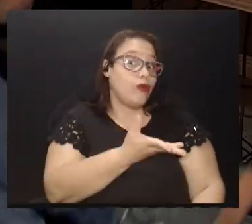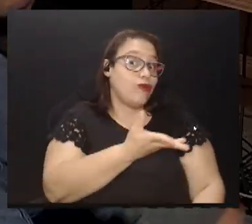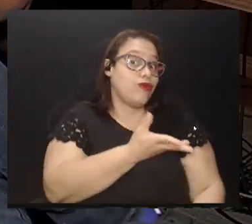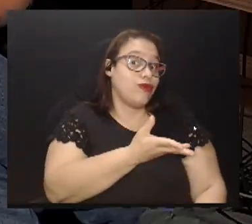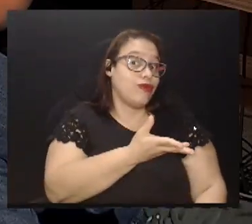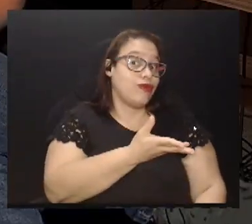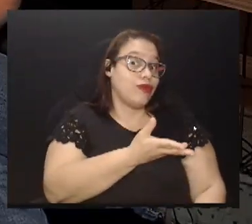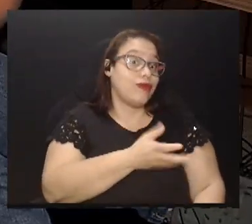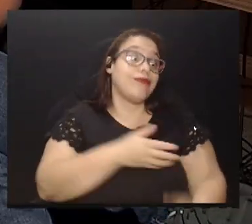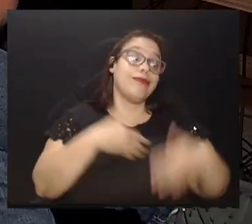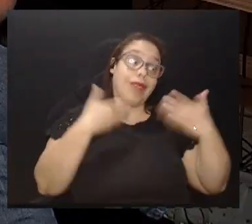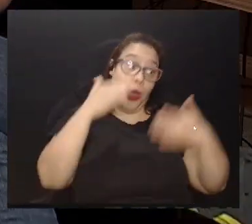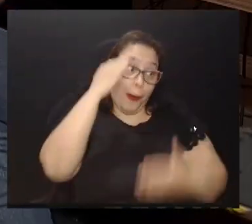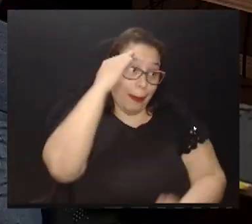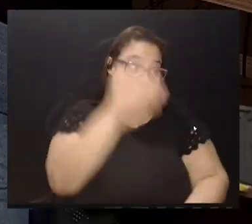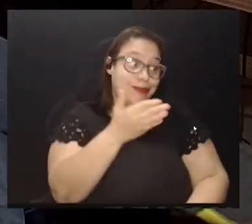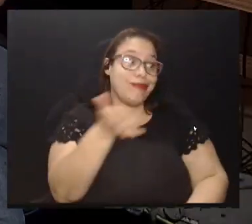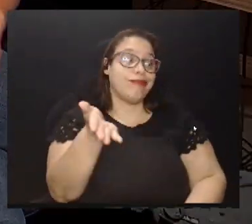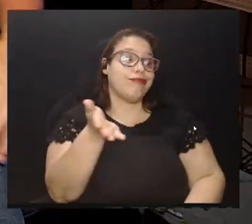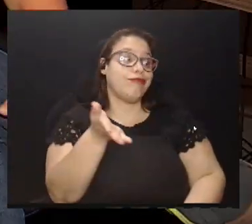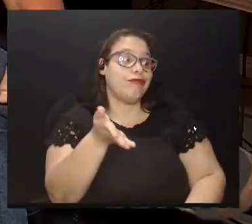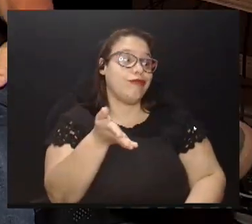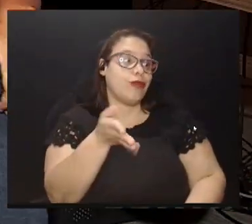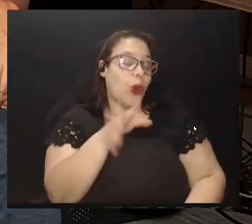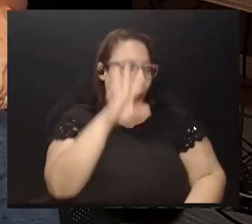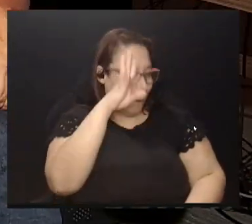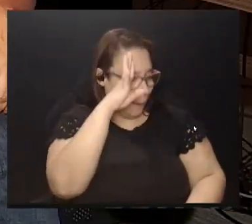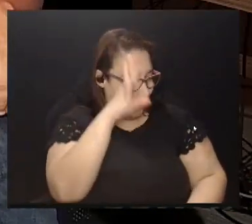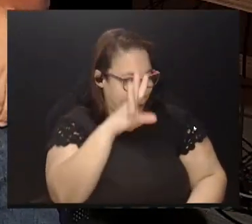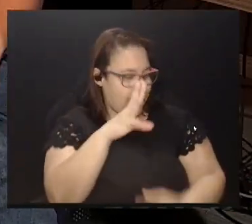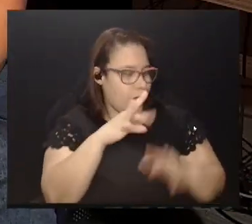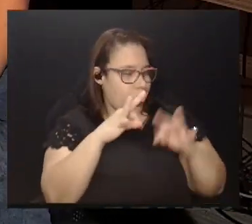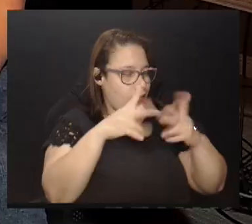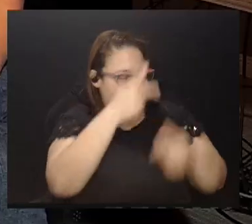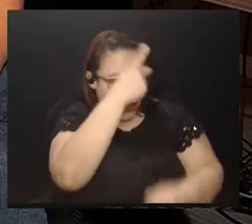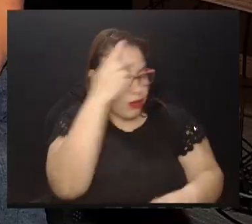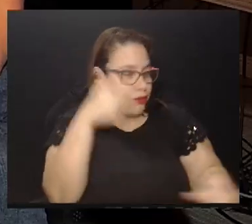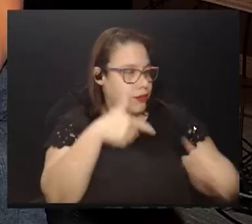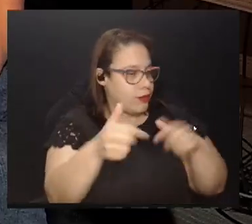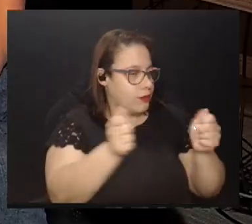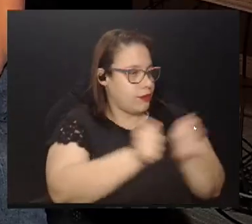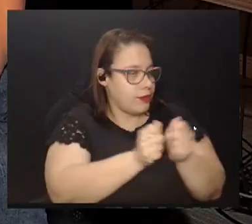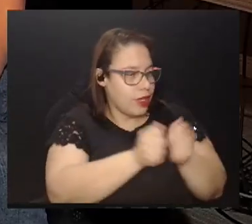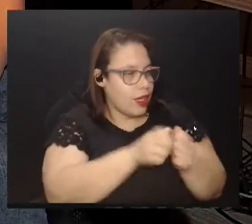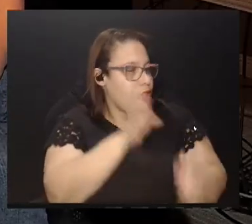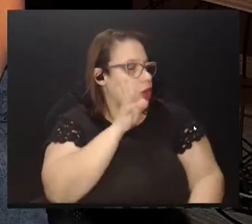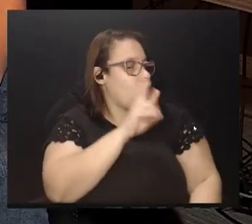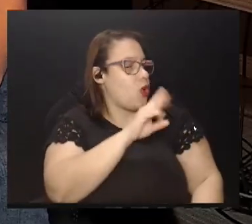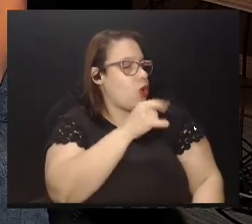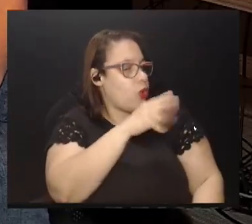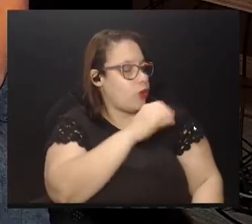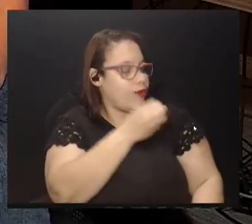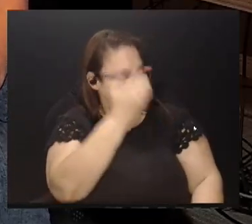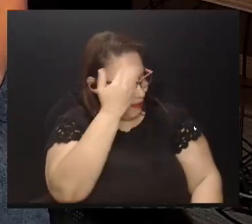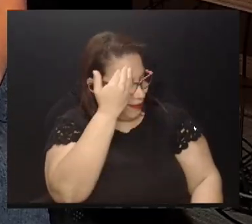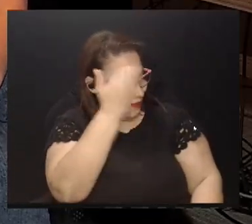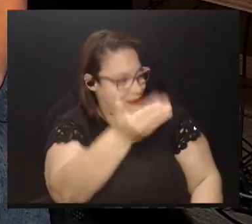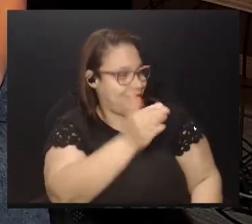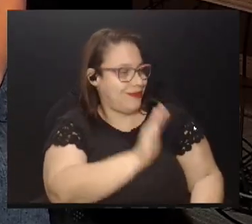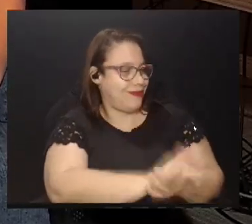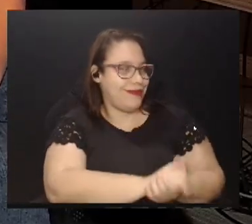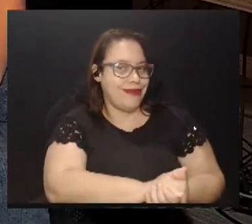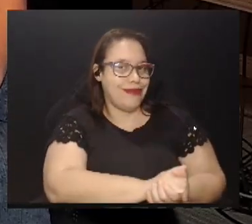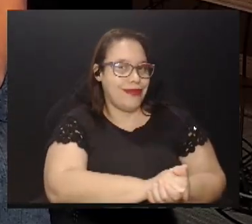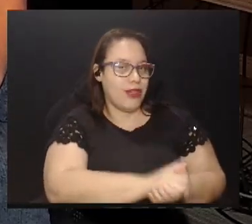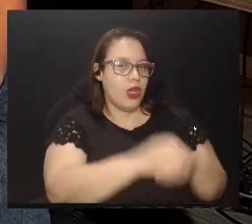né? Essa é a cereja do bolo, tanta gente, um trabalho em equipe bem bacana. Rodrigo, valeu, obrigado aí. Vou dar uma aula aí pra